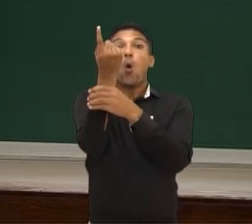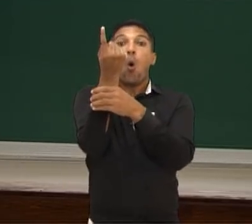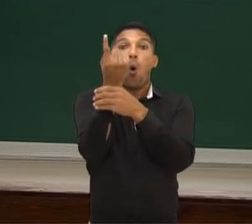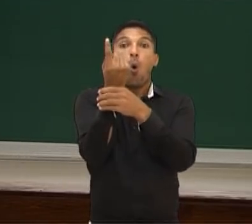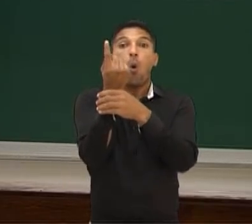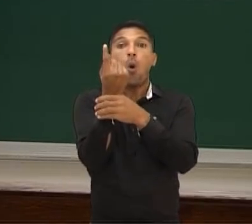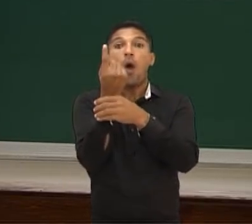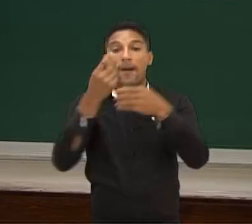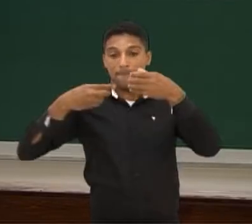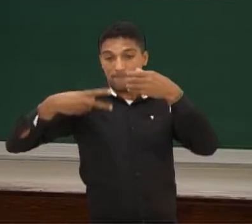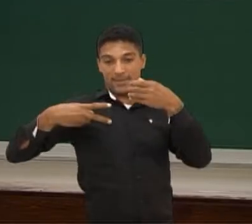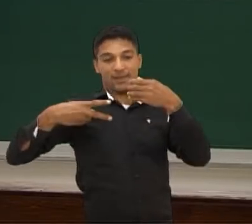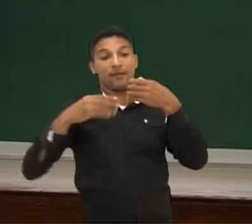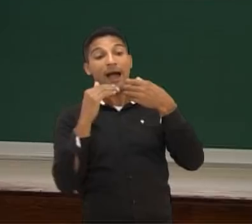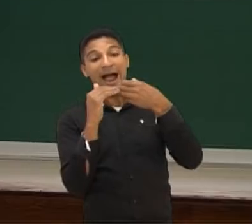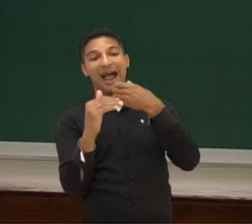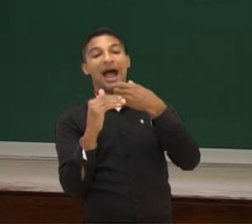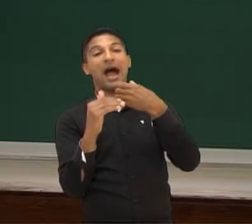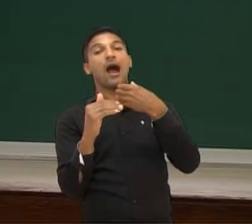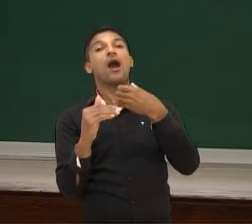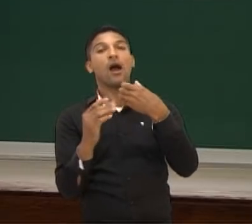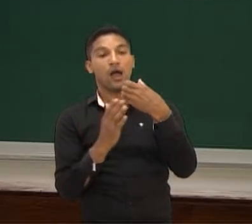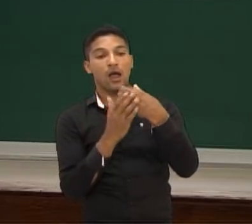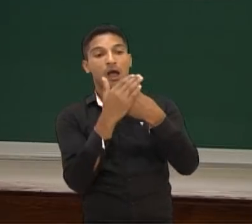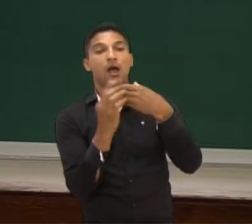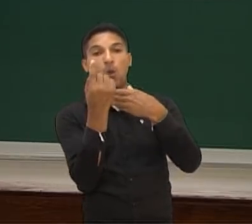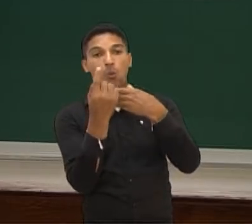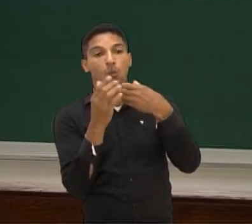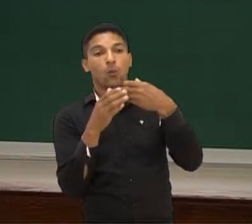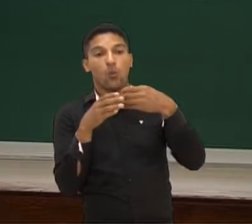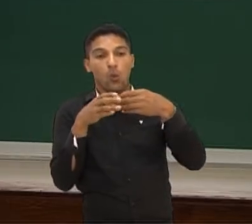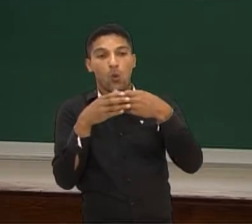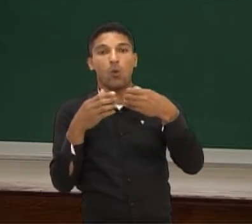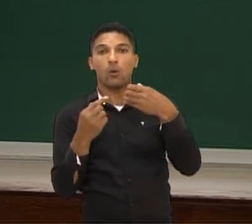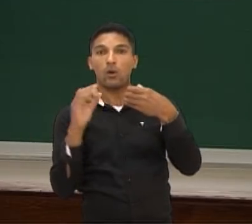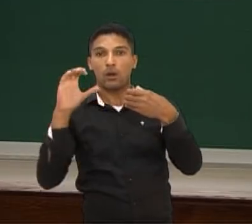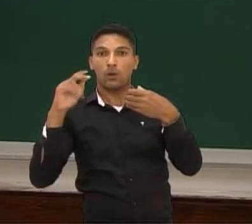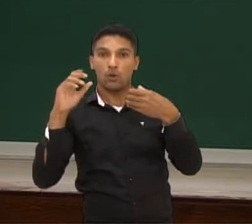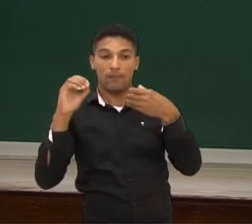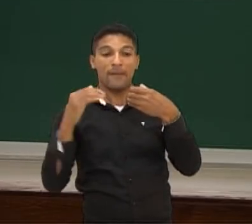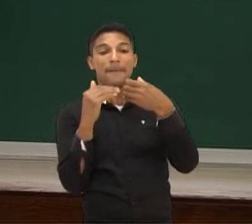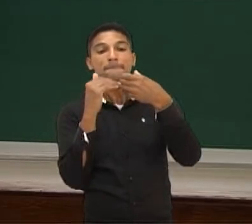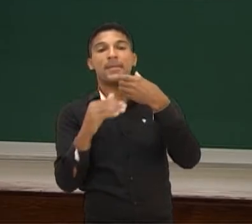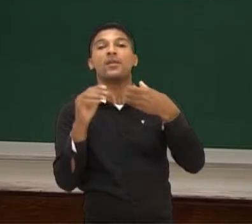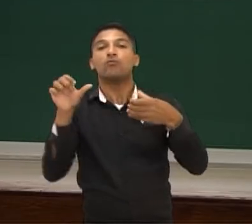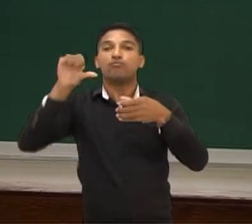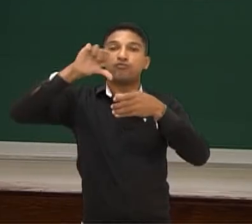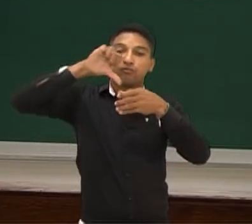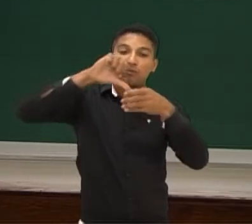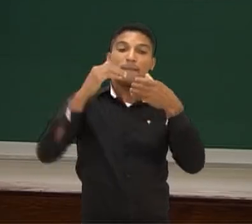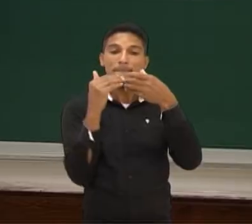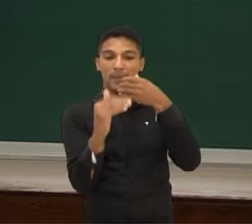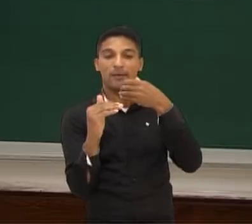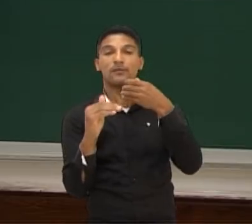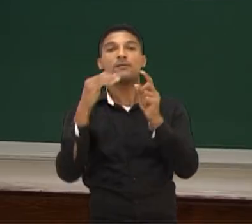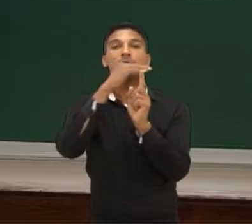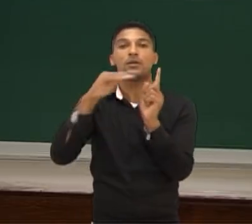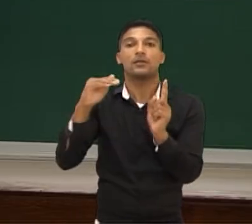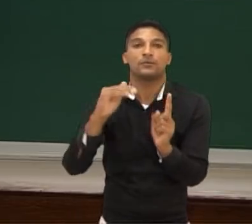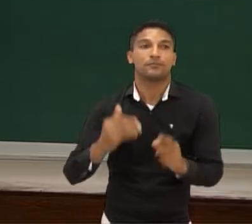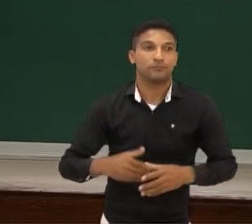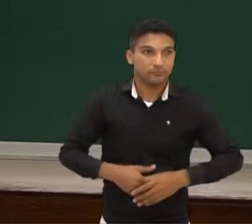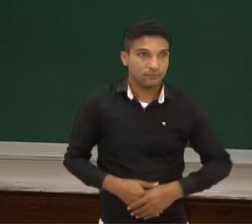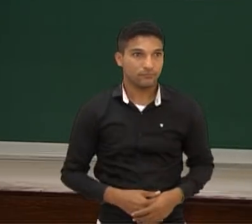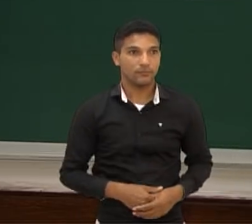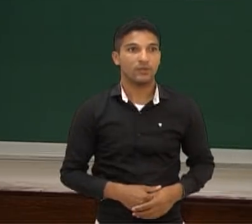O 2, certo? E vou somar os numeradores, que é 2 mais 1, 3. Então, quer dizer o quê? Que